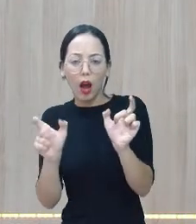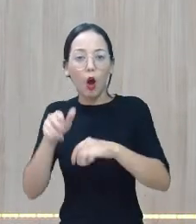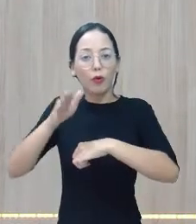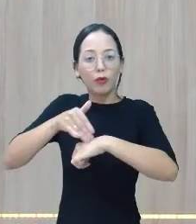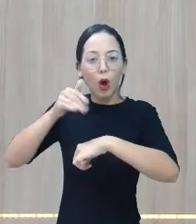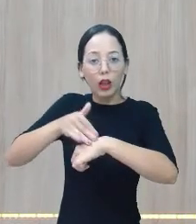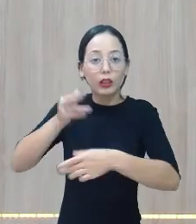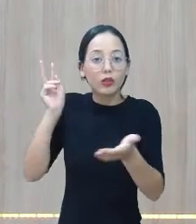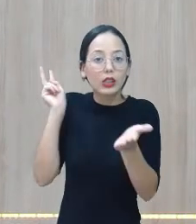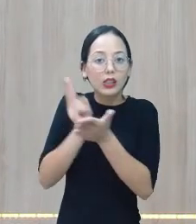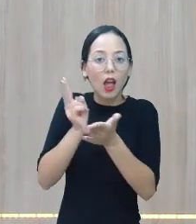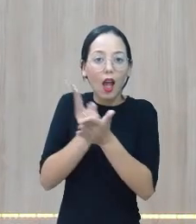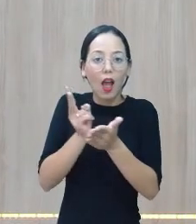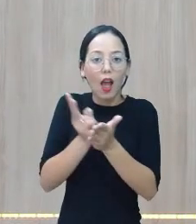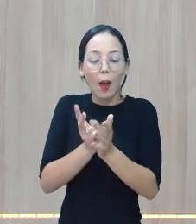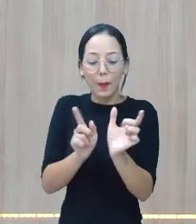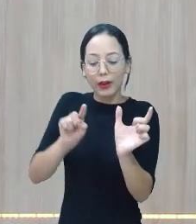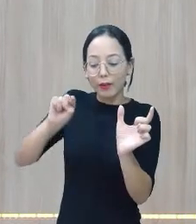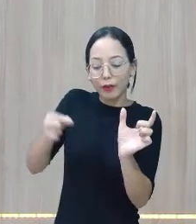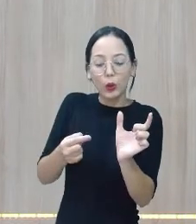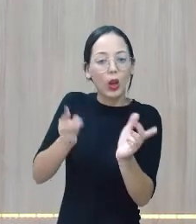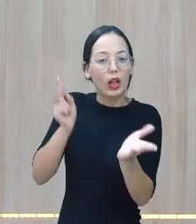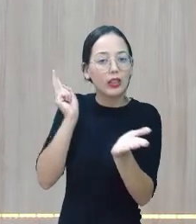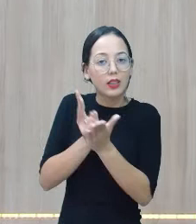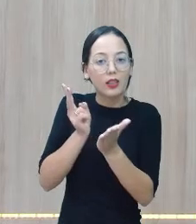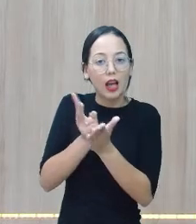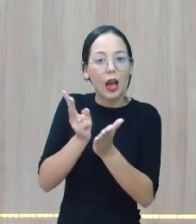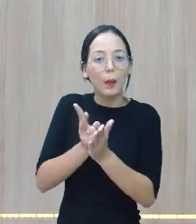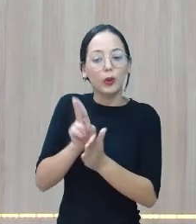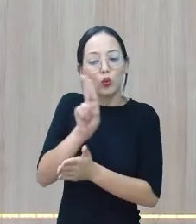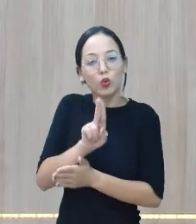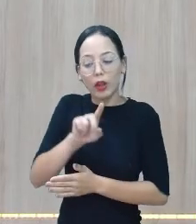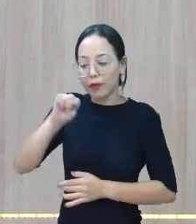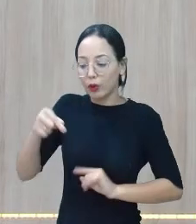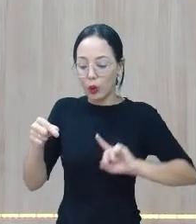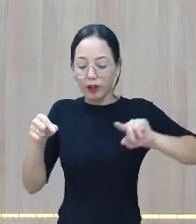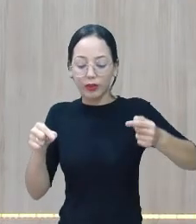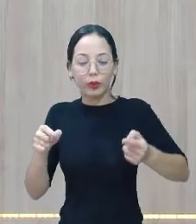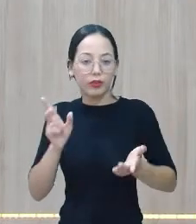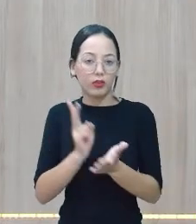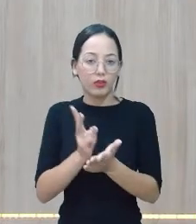vocativo sempre será separado por vírgula.